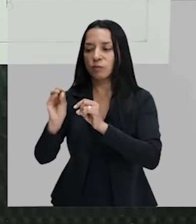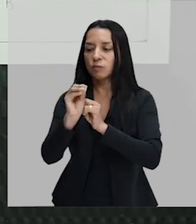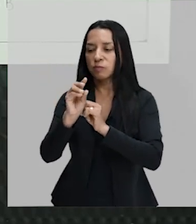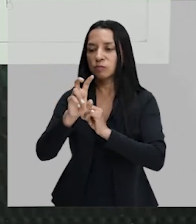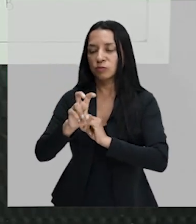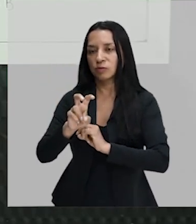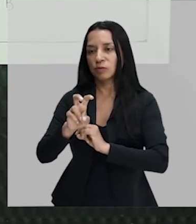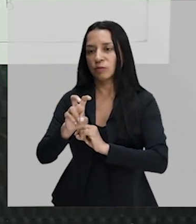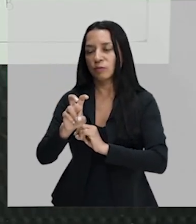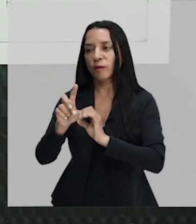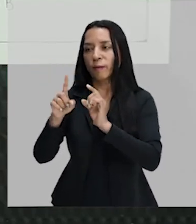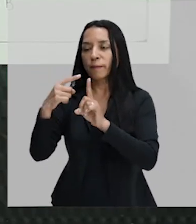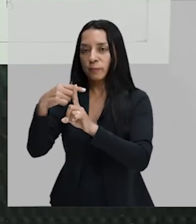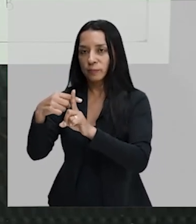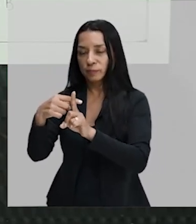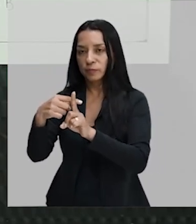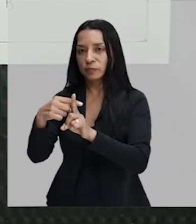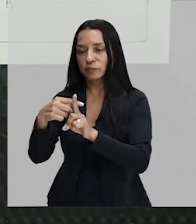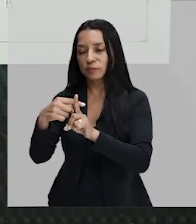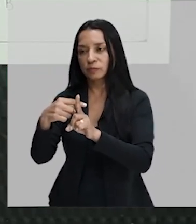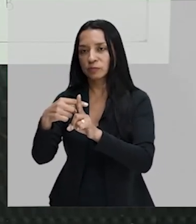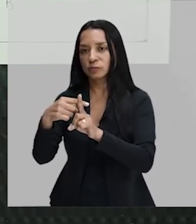positivo. Vou somar o 2